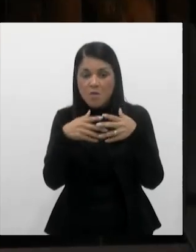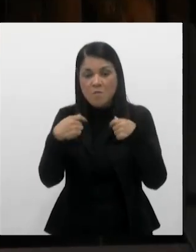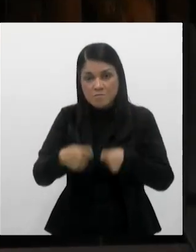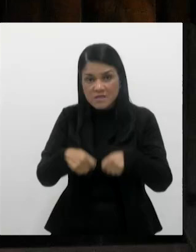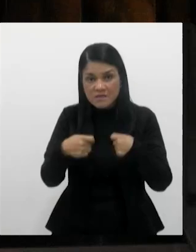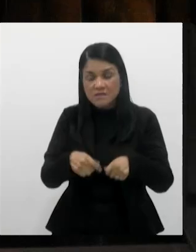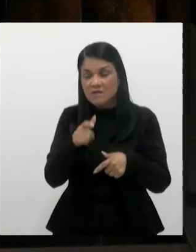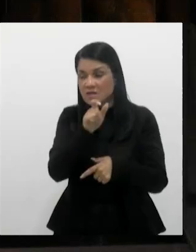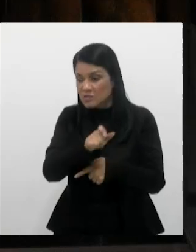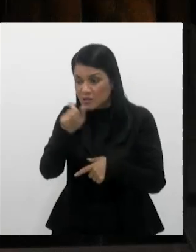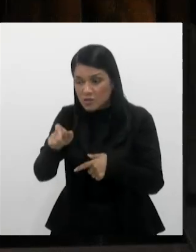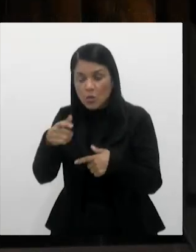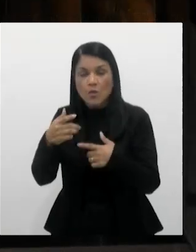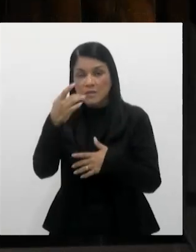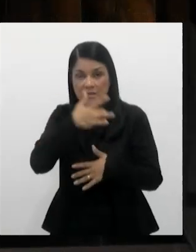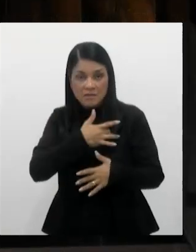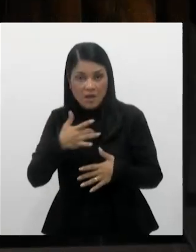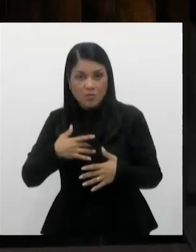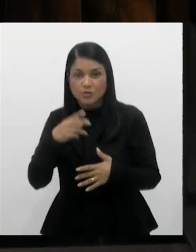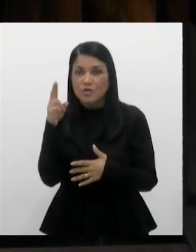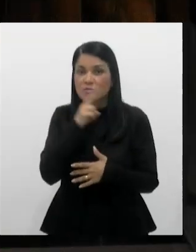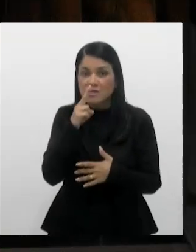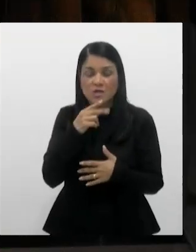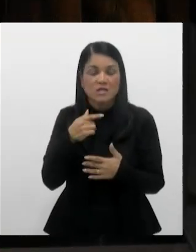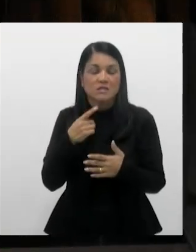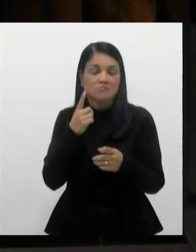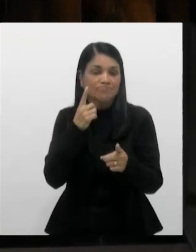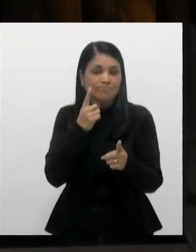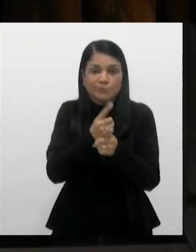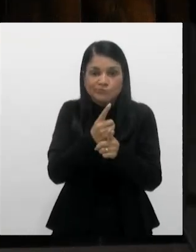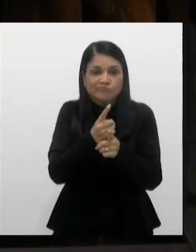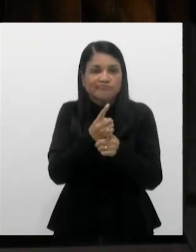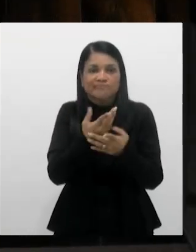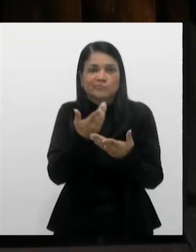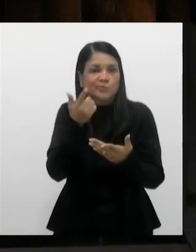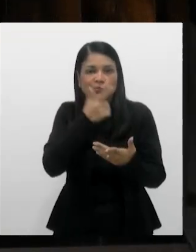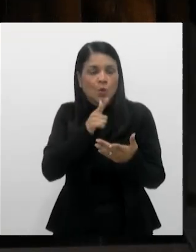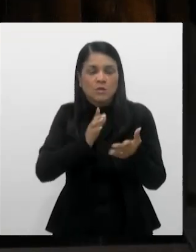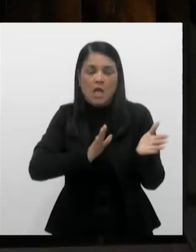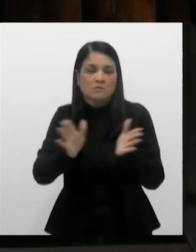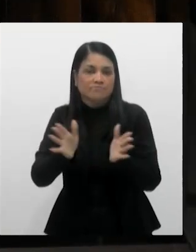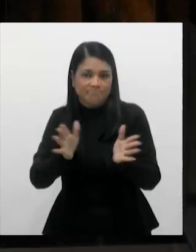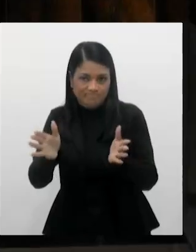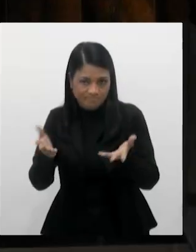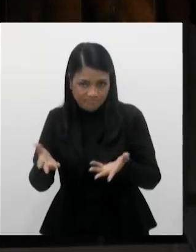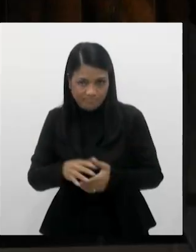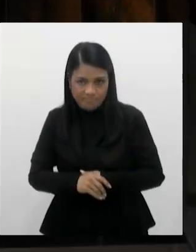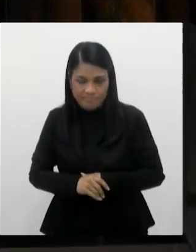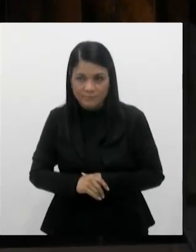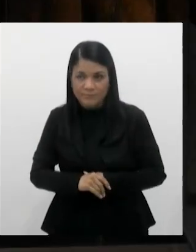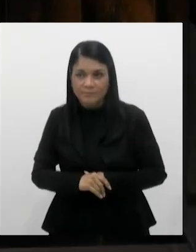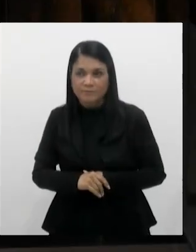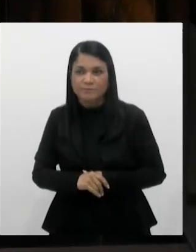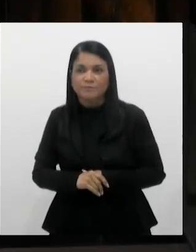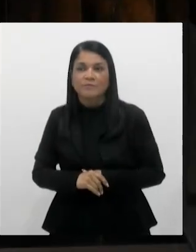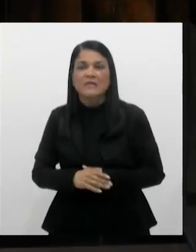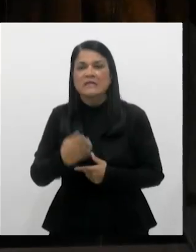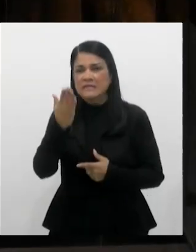procuram saúde e emergência nos hospitais e não estão tendo acesso. A gente sabe que